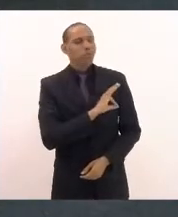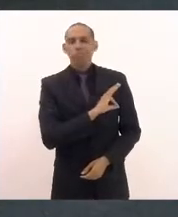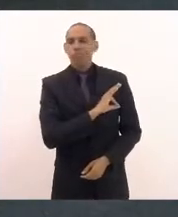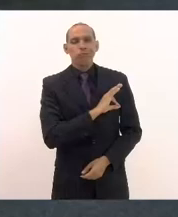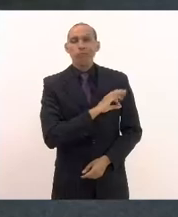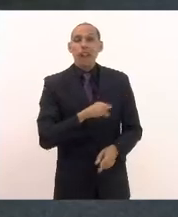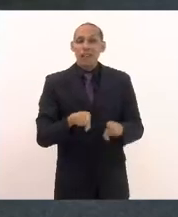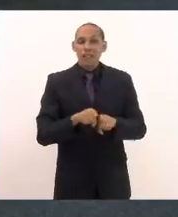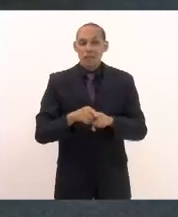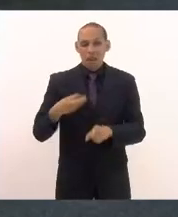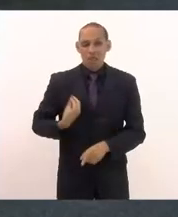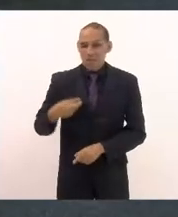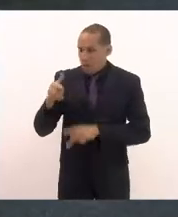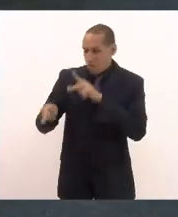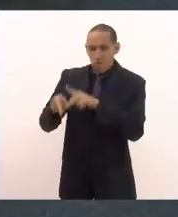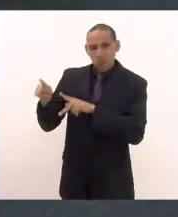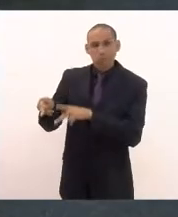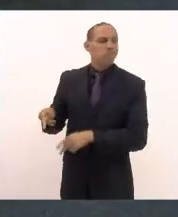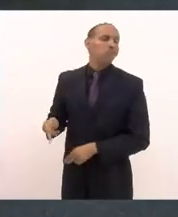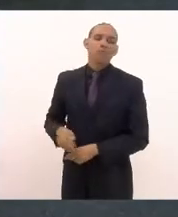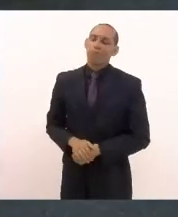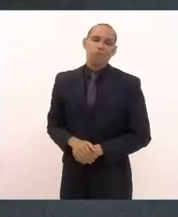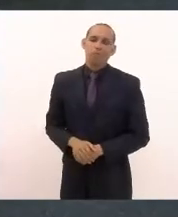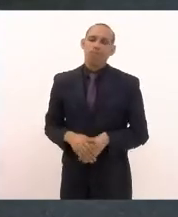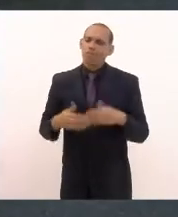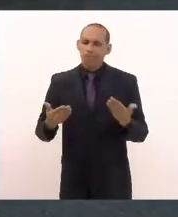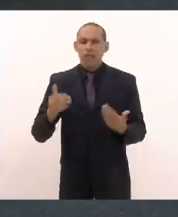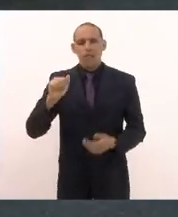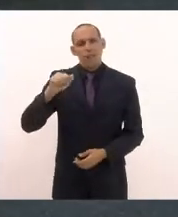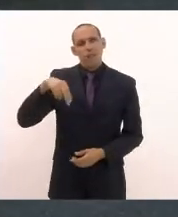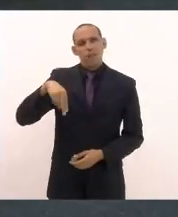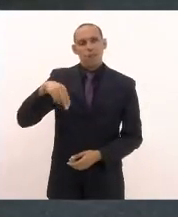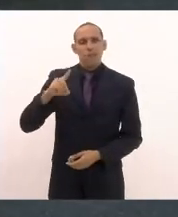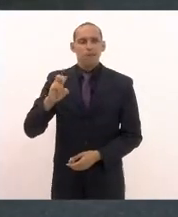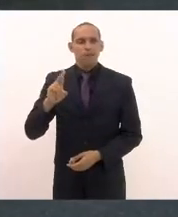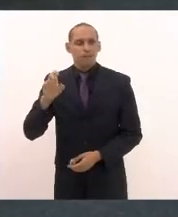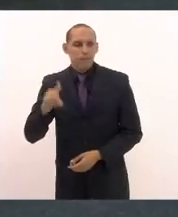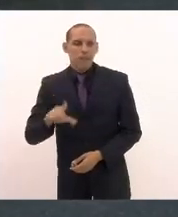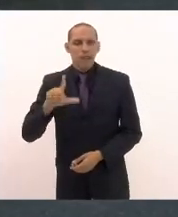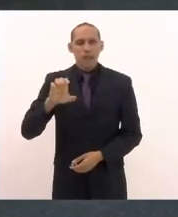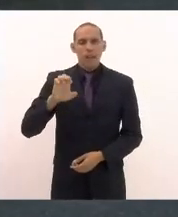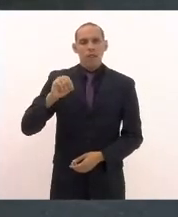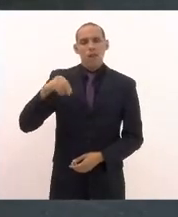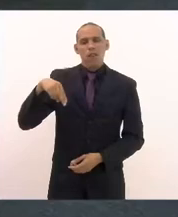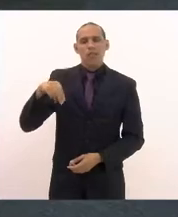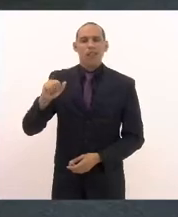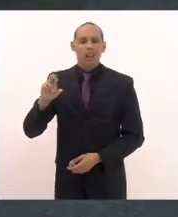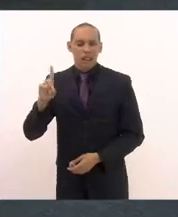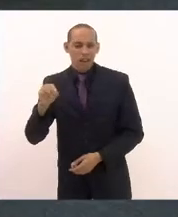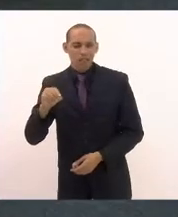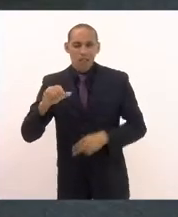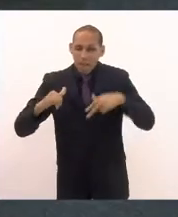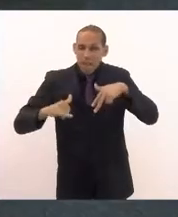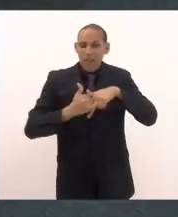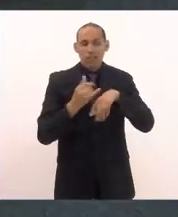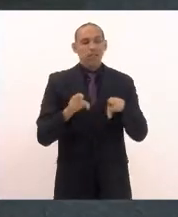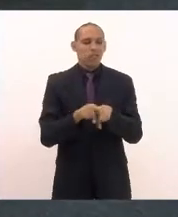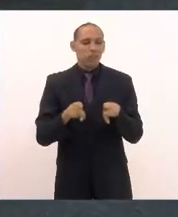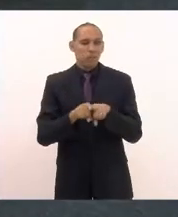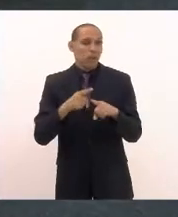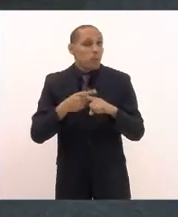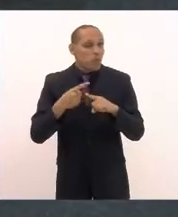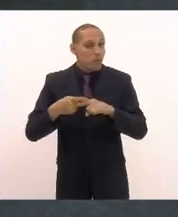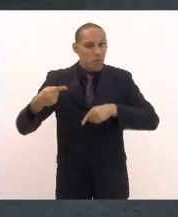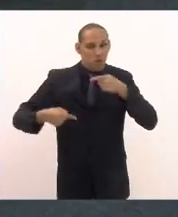da população. Então, André Leonardo também é vítima de um perfil de política